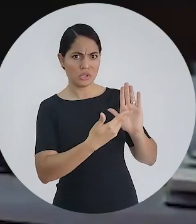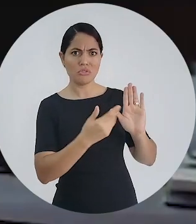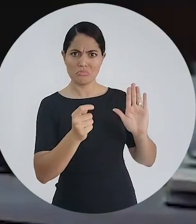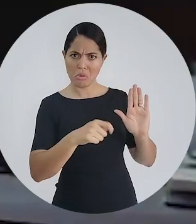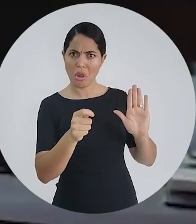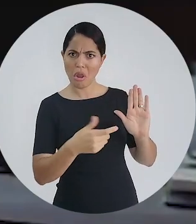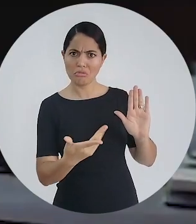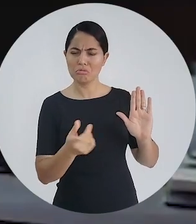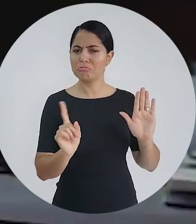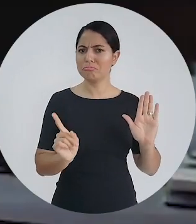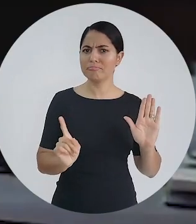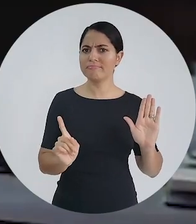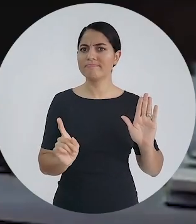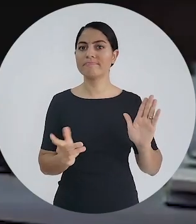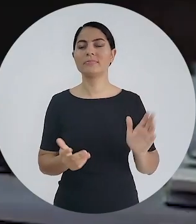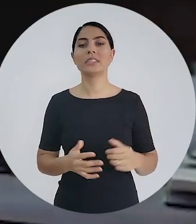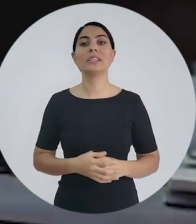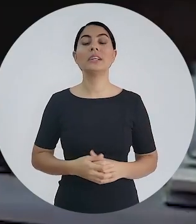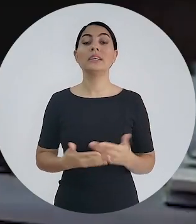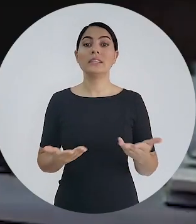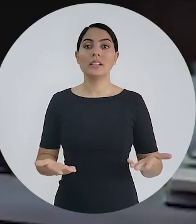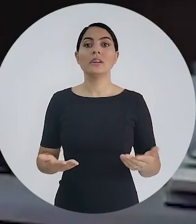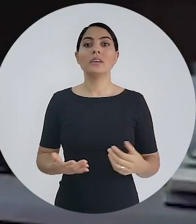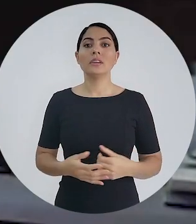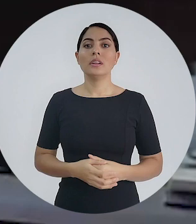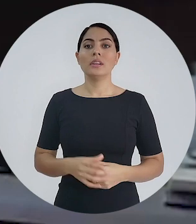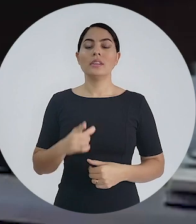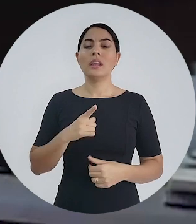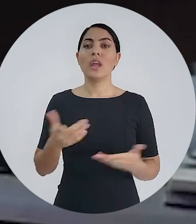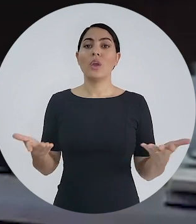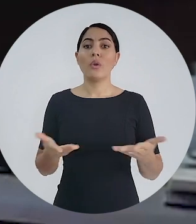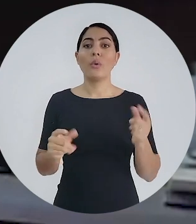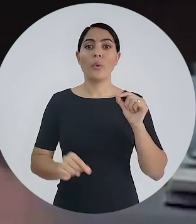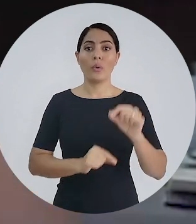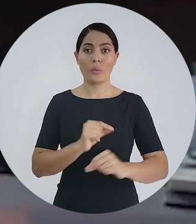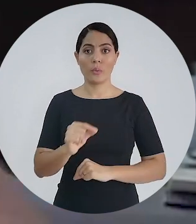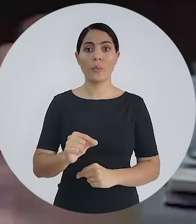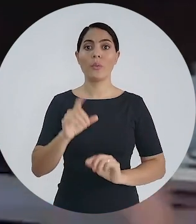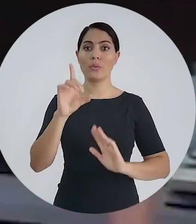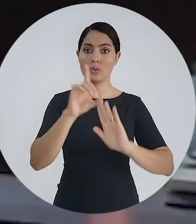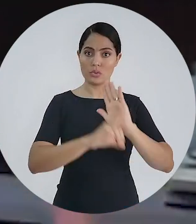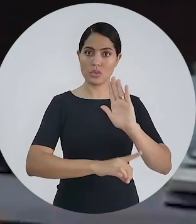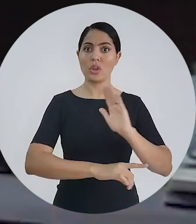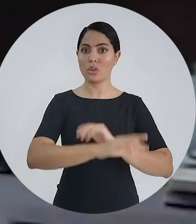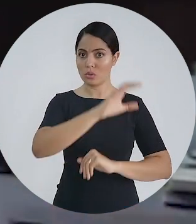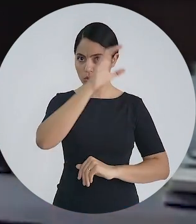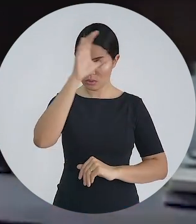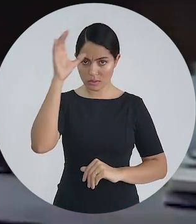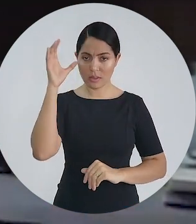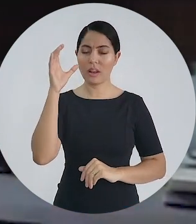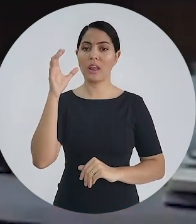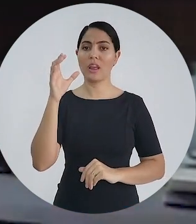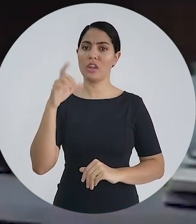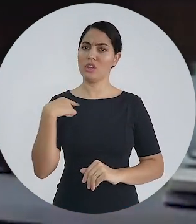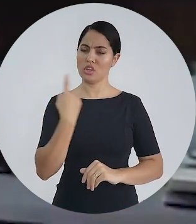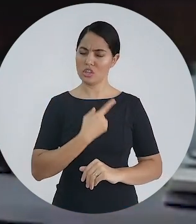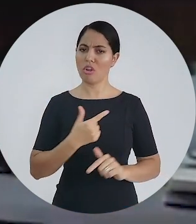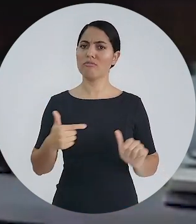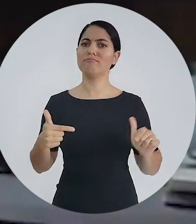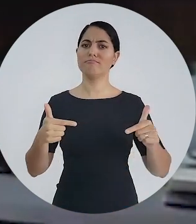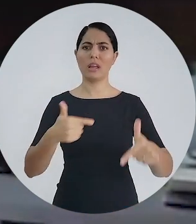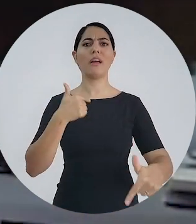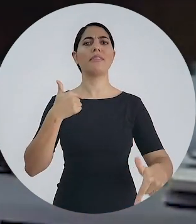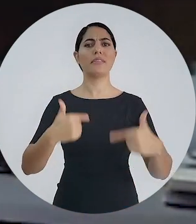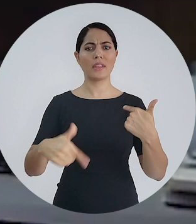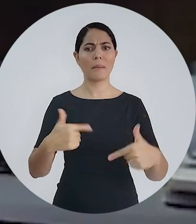Estar nessa noite, na Semana do Consumidor, de certa forma, né, doutora Maria, prestando contas à advocacia